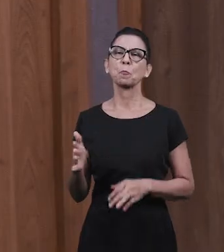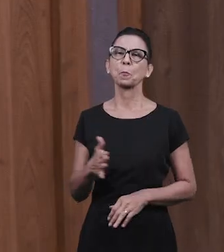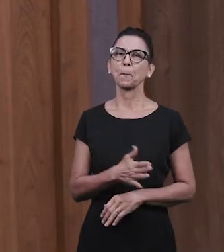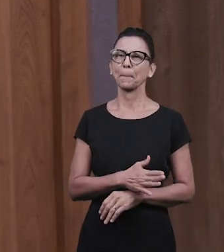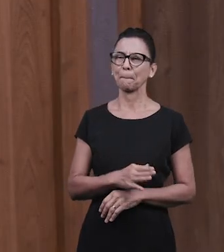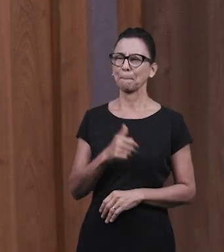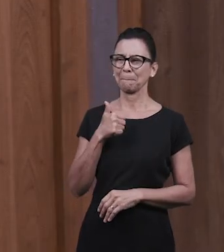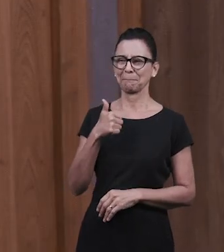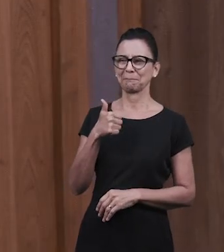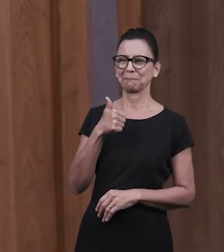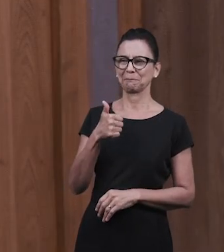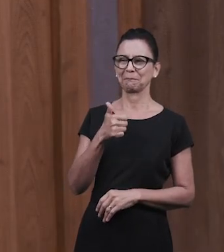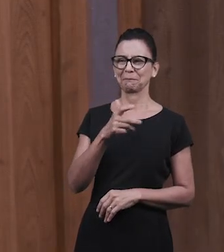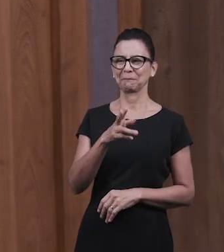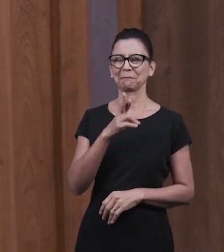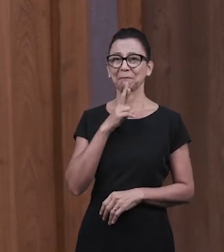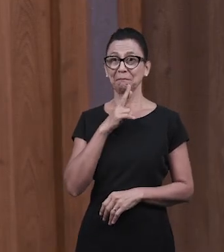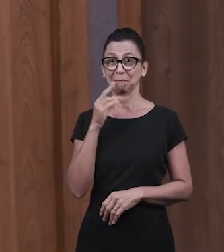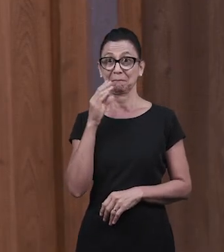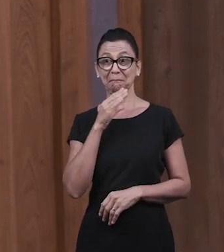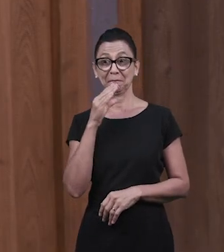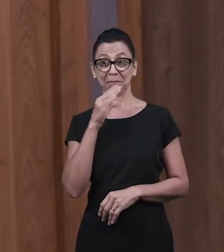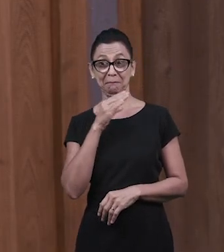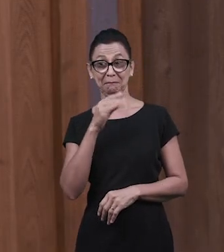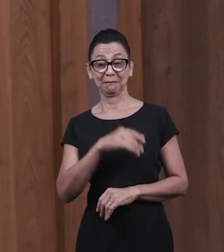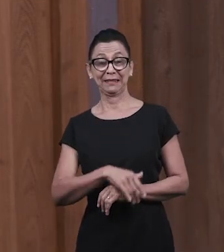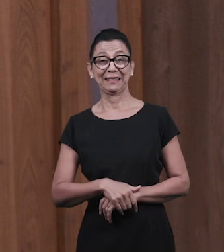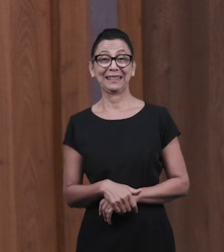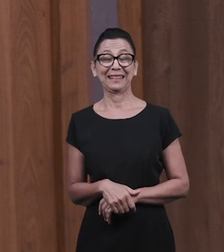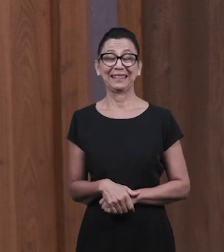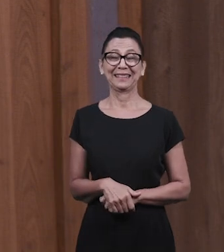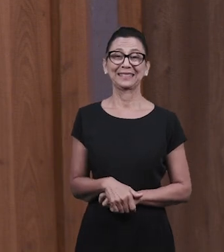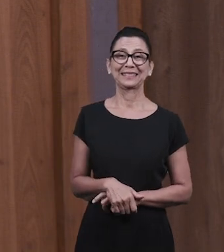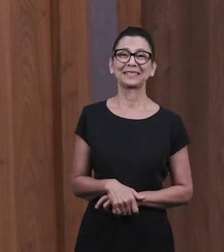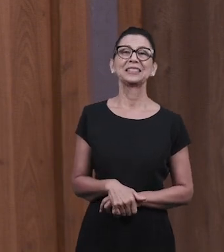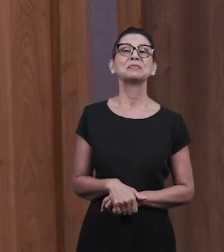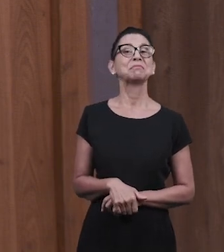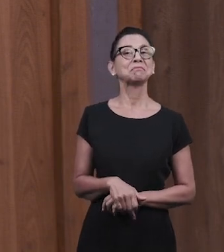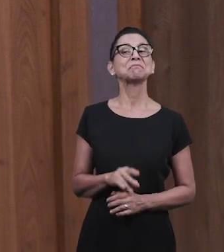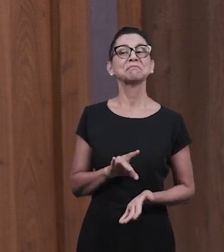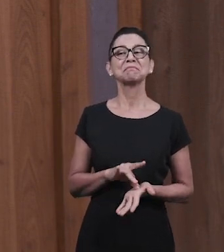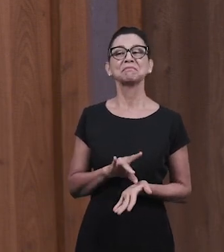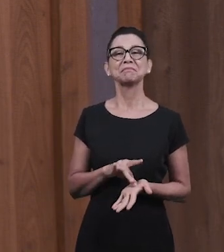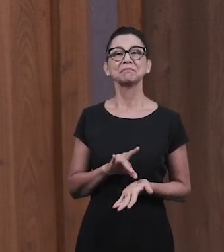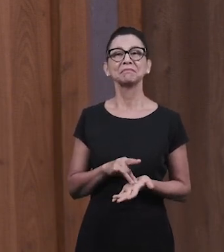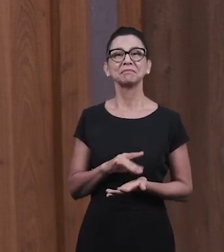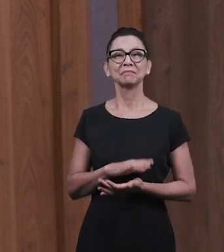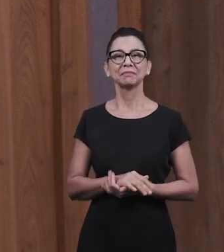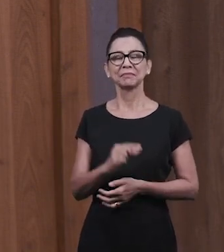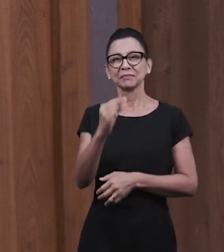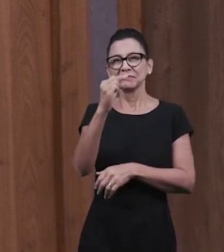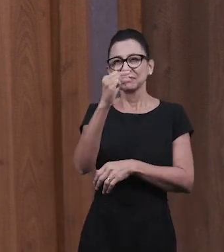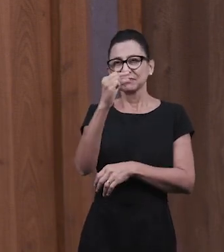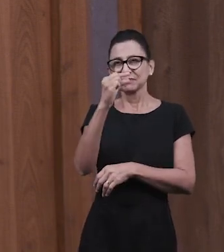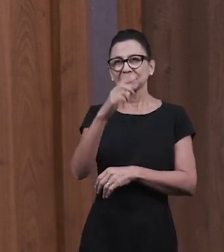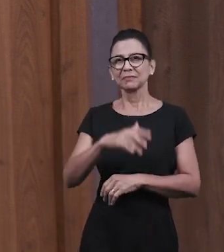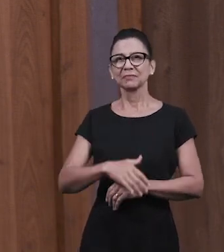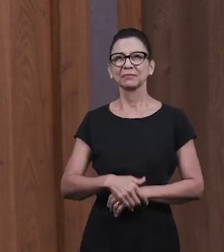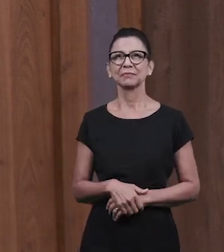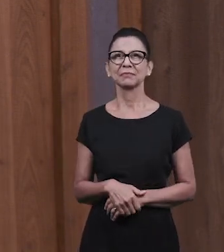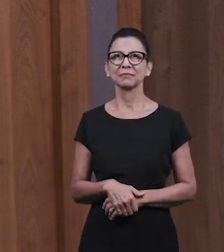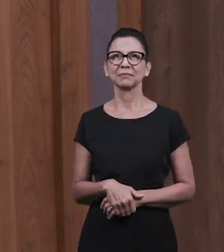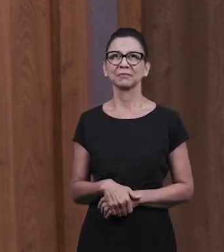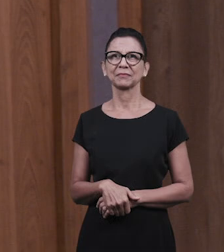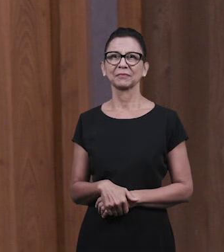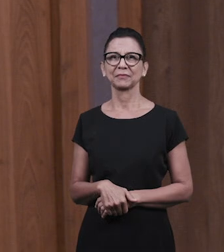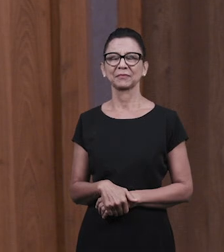Amém, Samuel. Muito bem respondida a pergunta e muito rápida a sua resposta. Realmente, a semente está relacionada